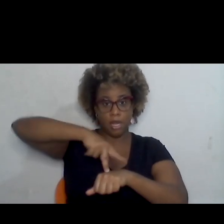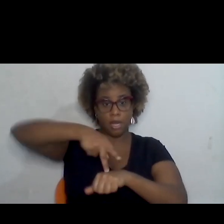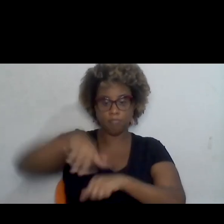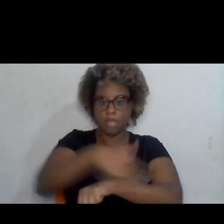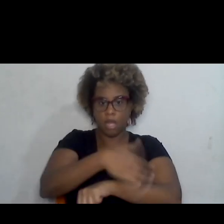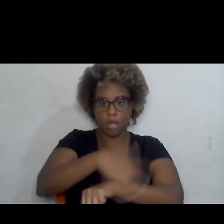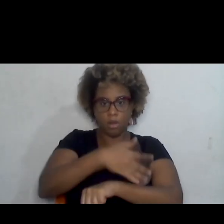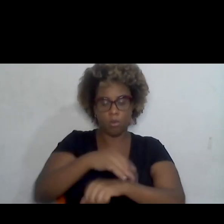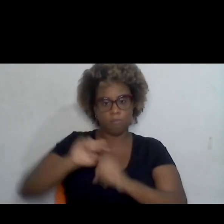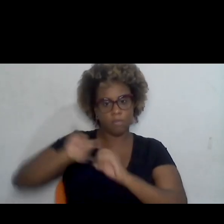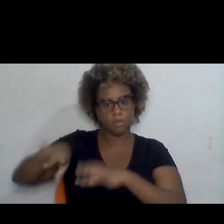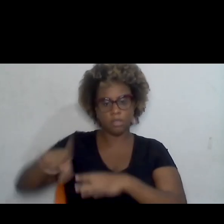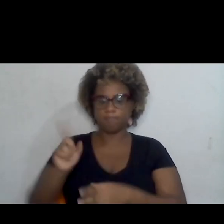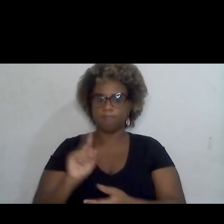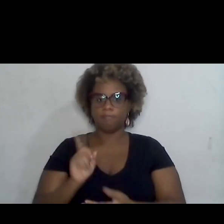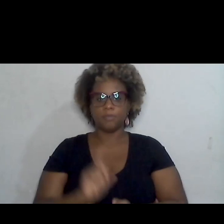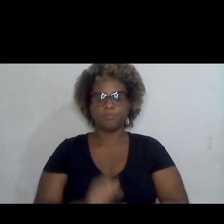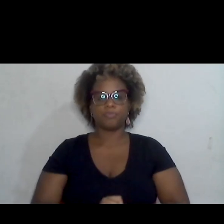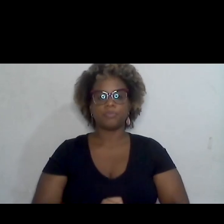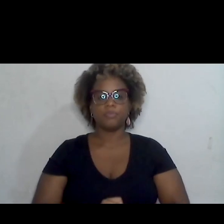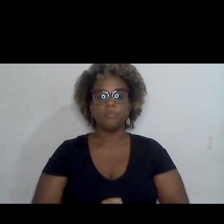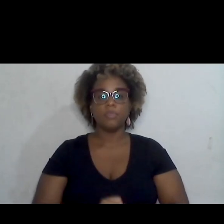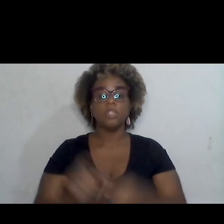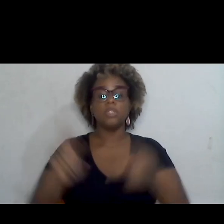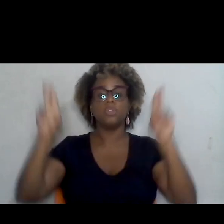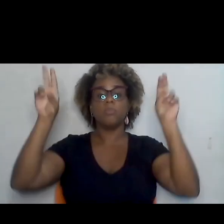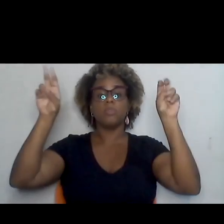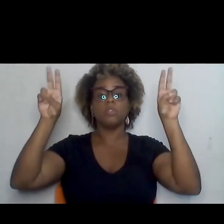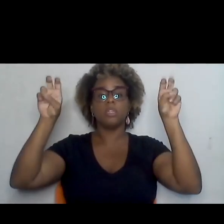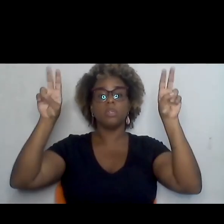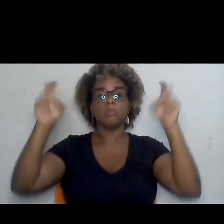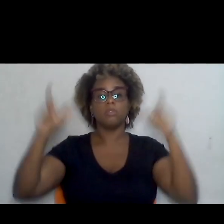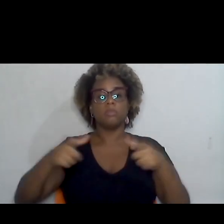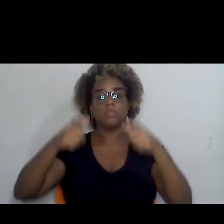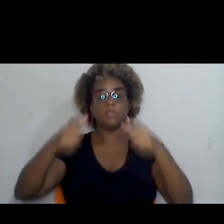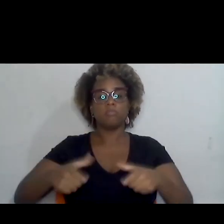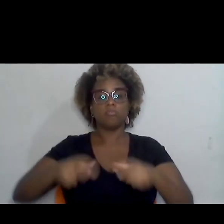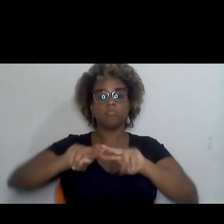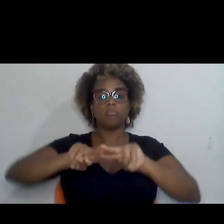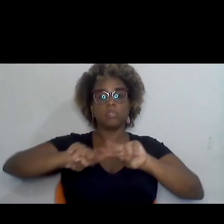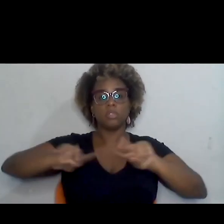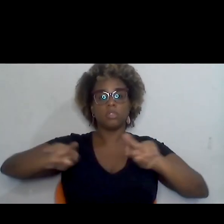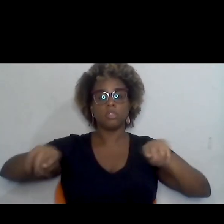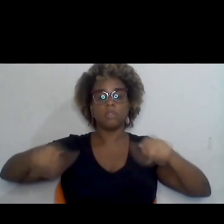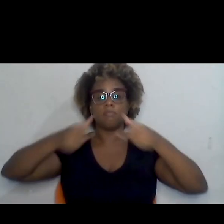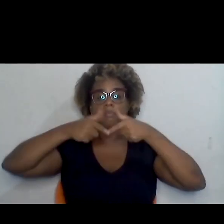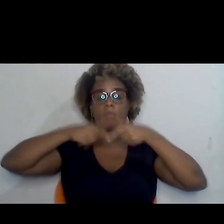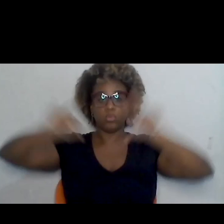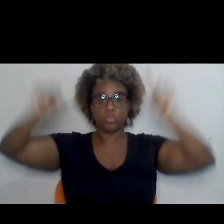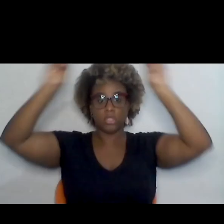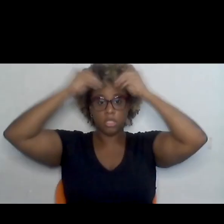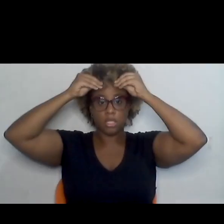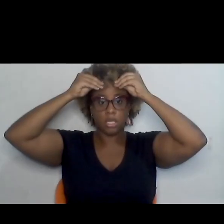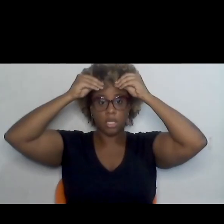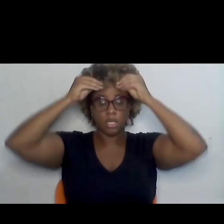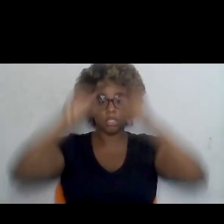Sobre os espaços de multilinguagem, nós falamos no interior, foi você, né, que trouxe, sobretudo sobre o